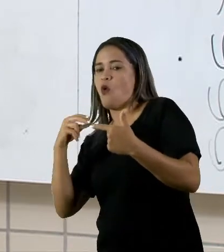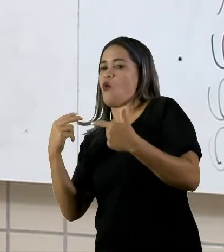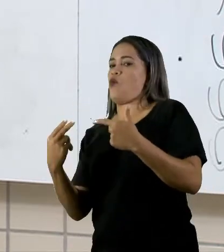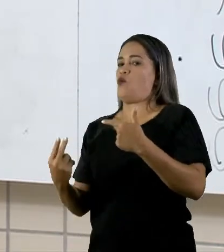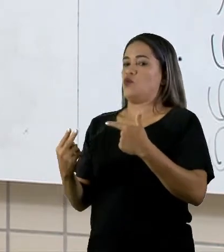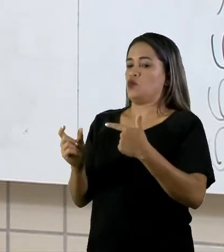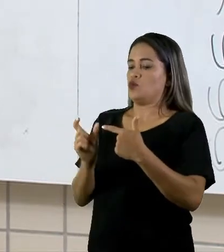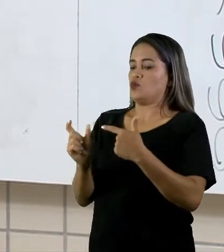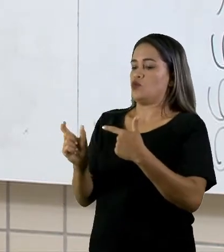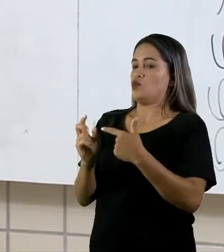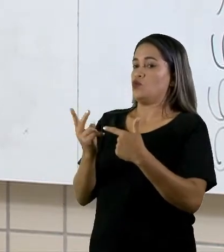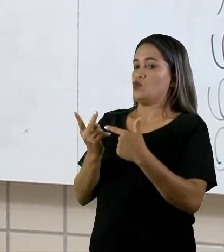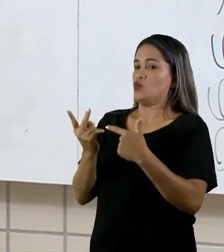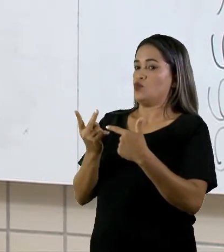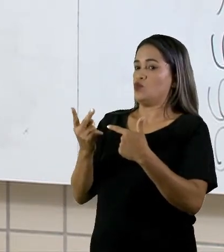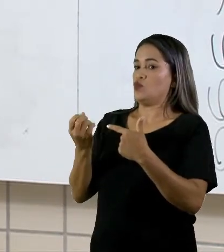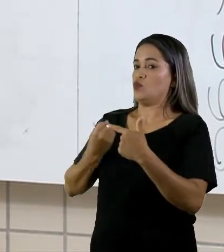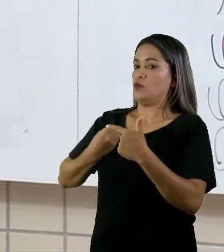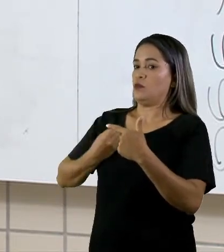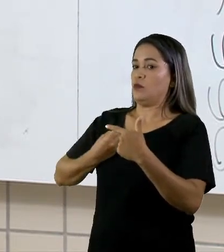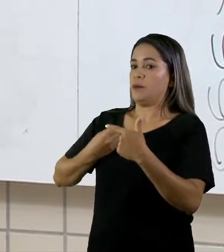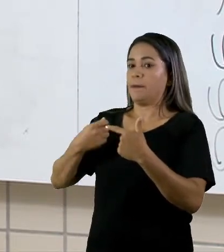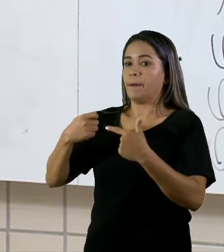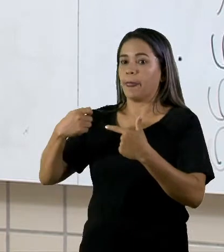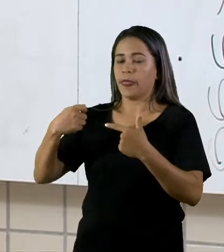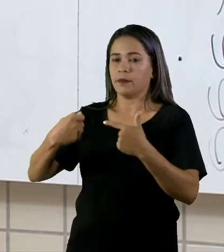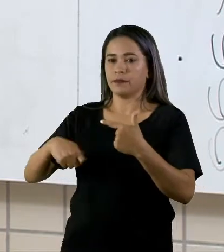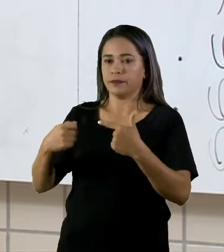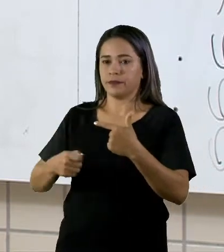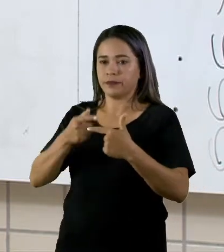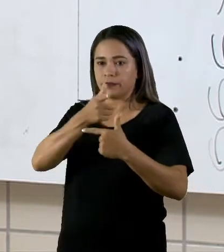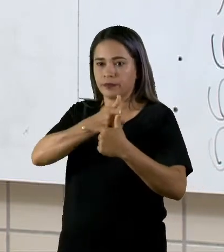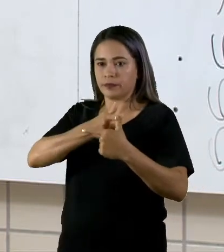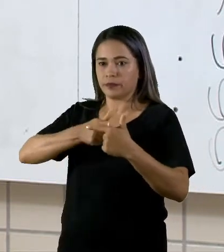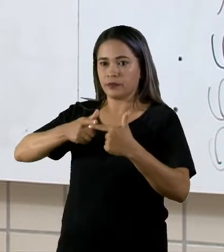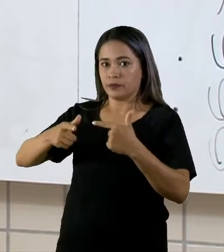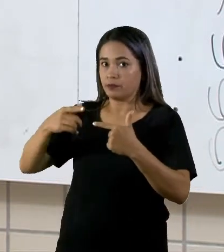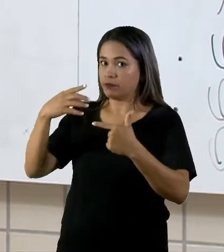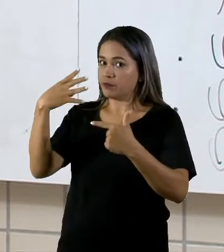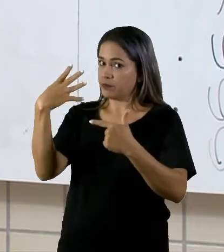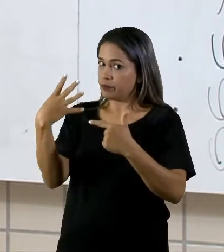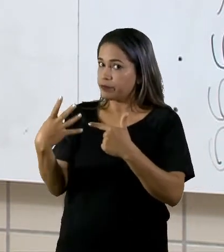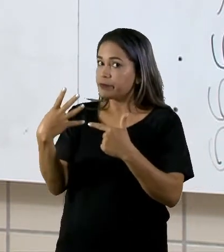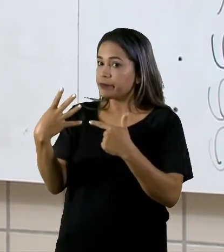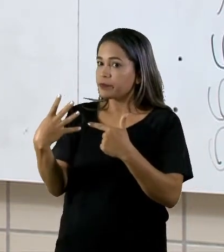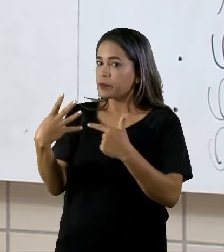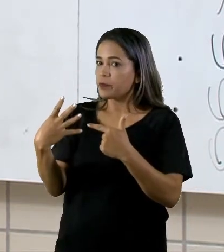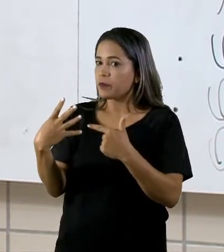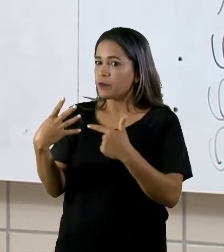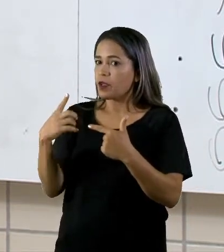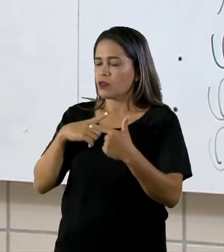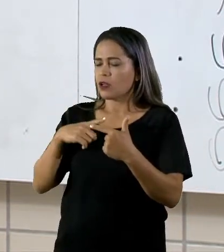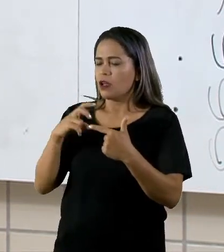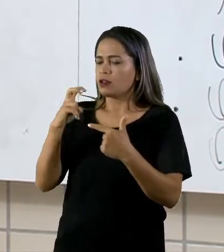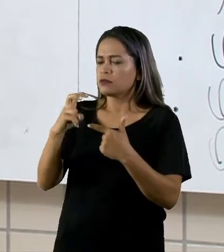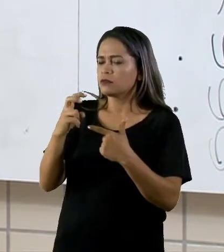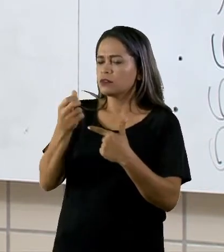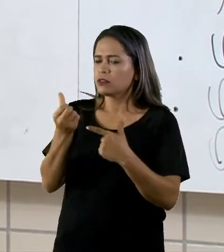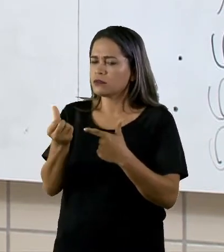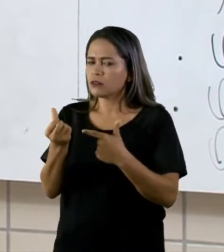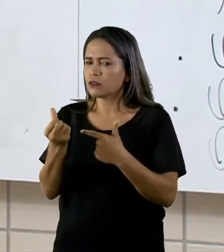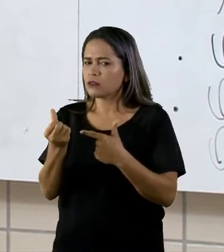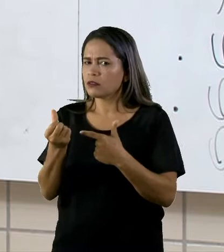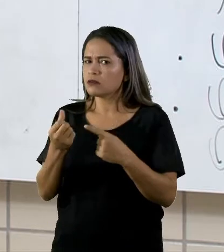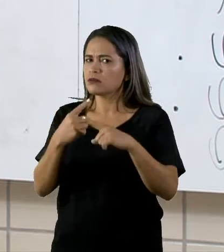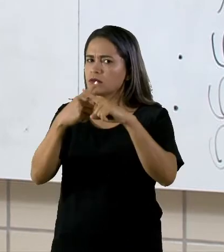dois últimos números, eles fossem divisíveis por 4. Eu tenho aqui 56. 56